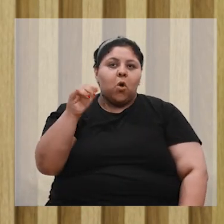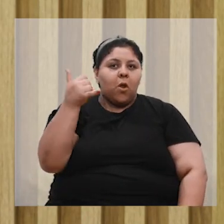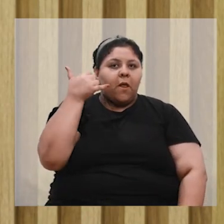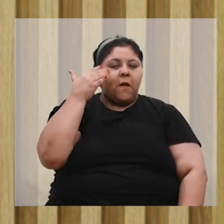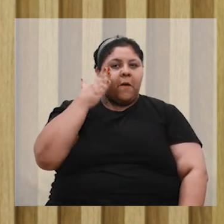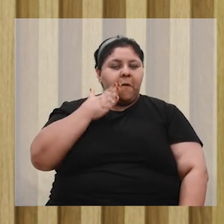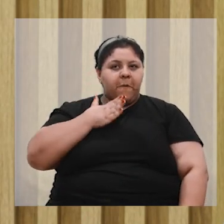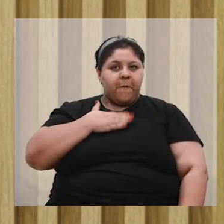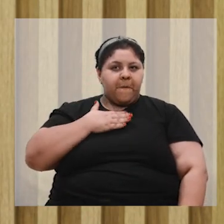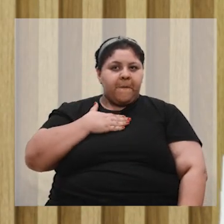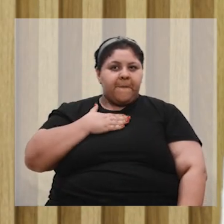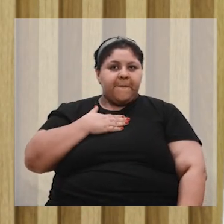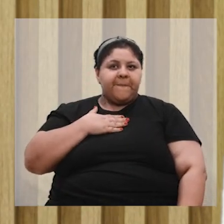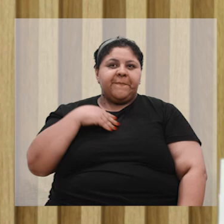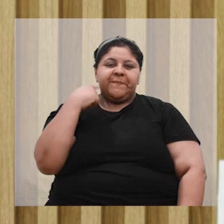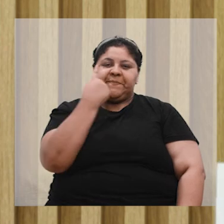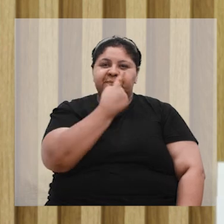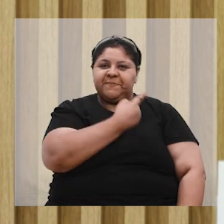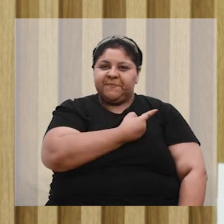imprensa@câmaracaxias.rs.gov.br ou liga para mim no